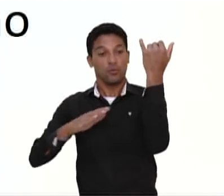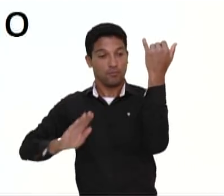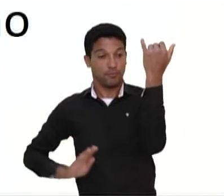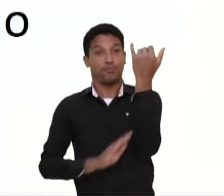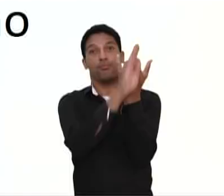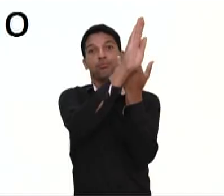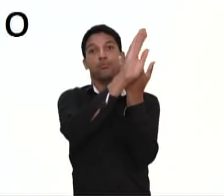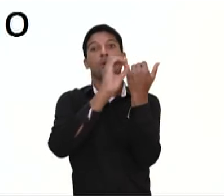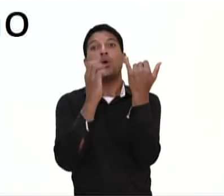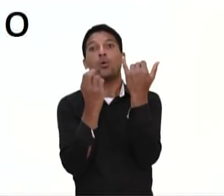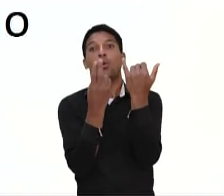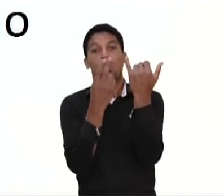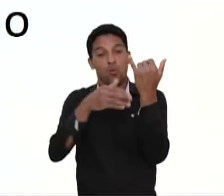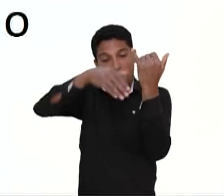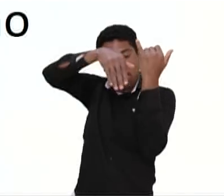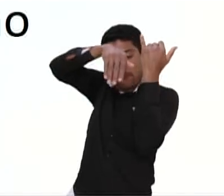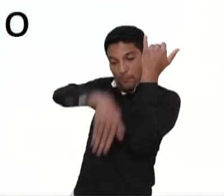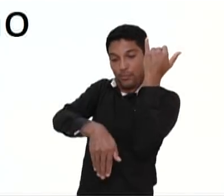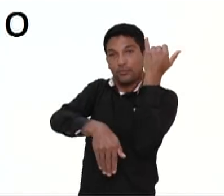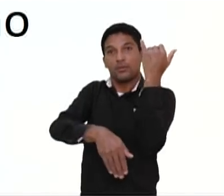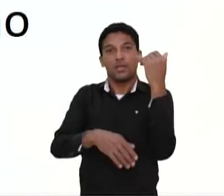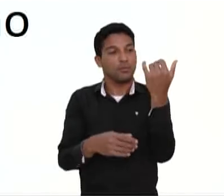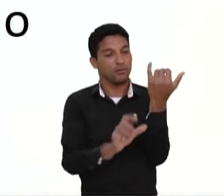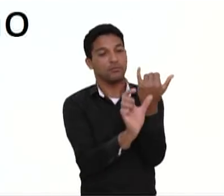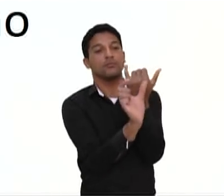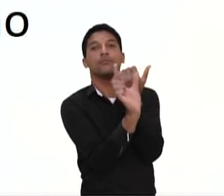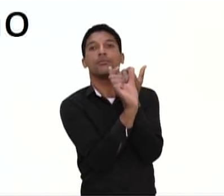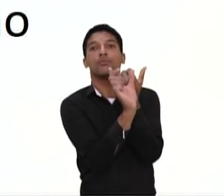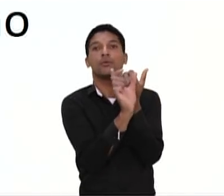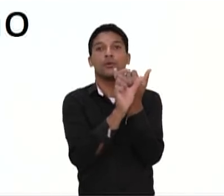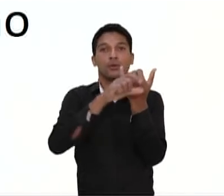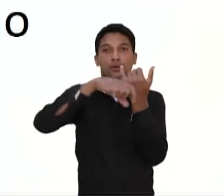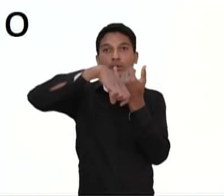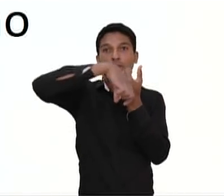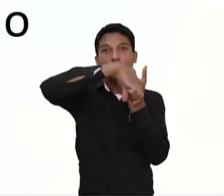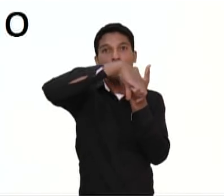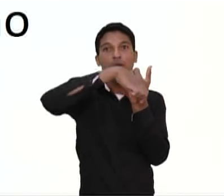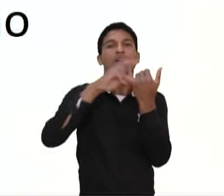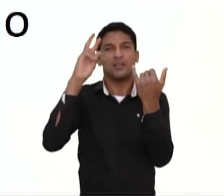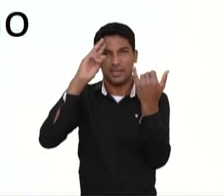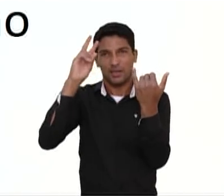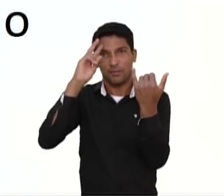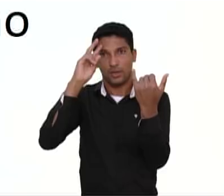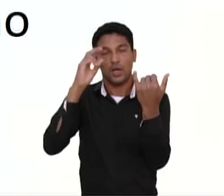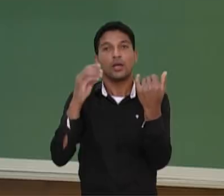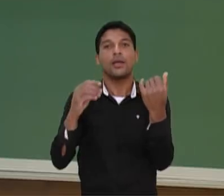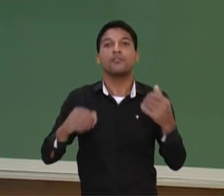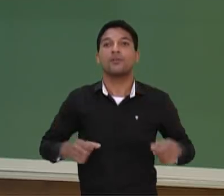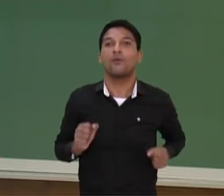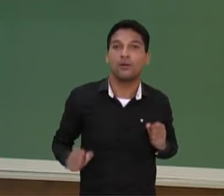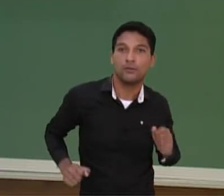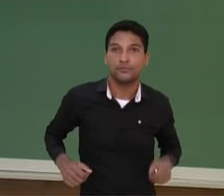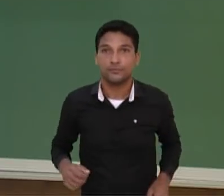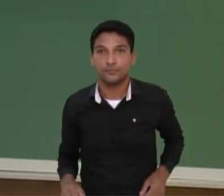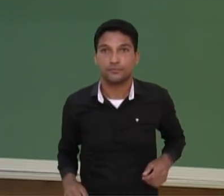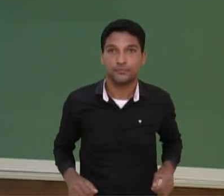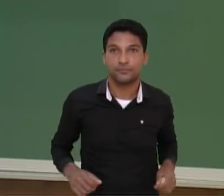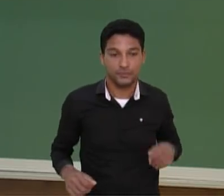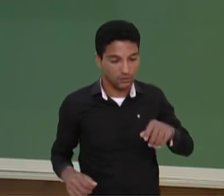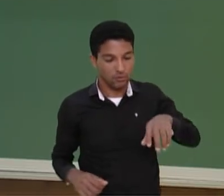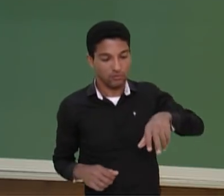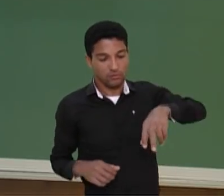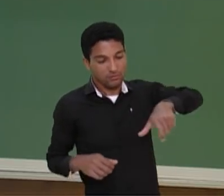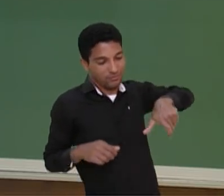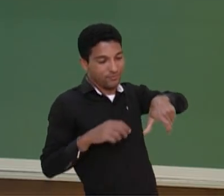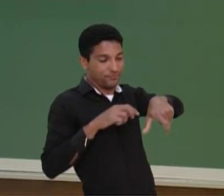ramo decrescente, que é na parte que eu estou descendo, né? Aquela analogia que nós fizemos, se você estivesse caminhando sobre a curva, como